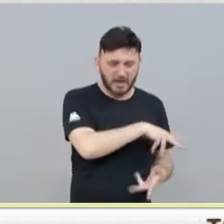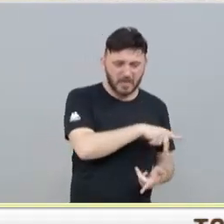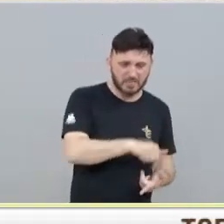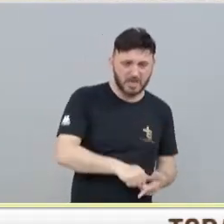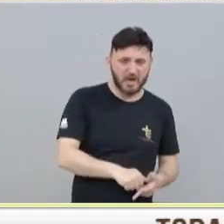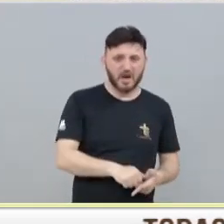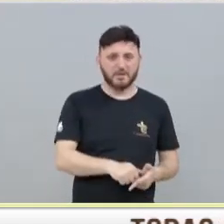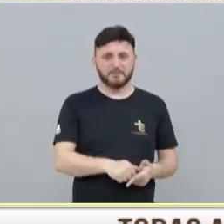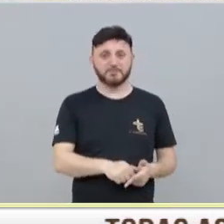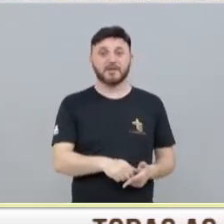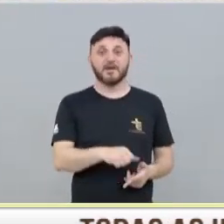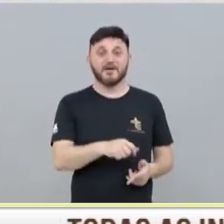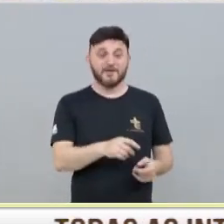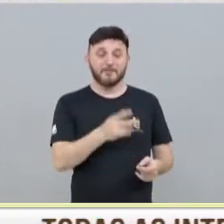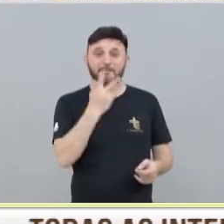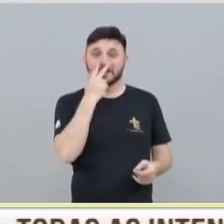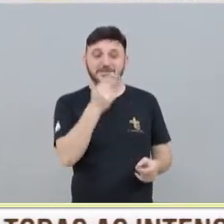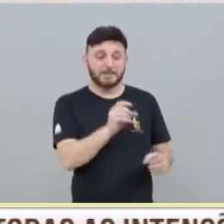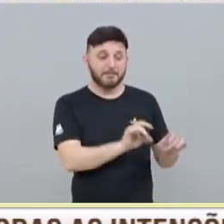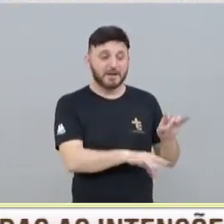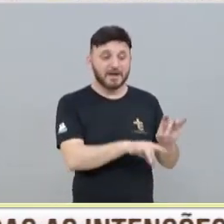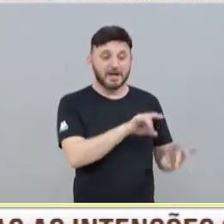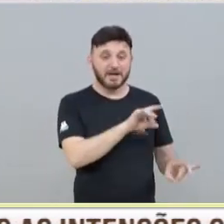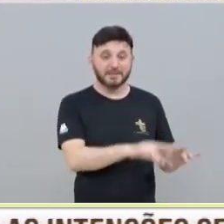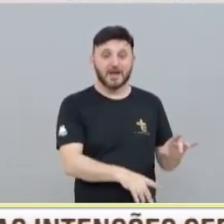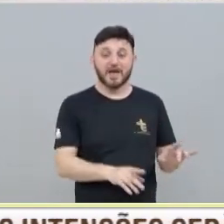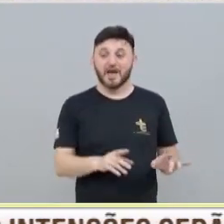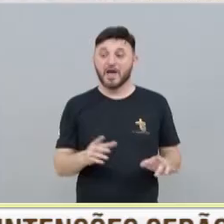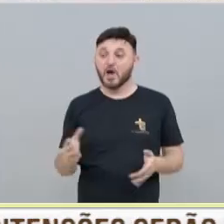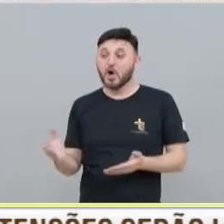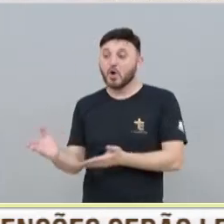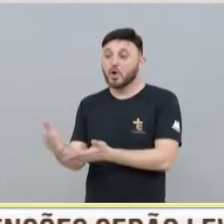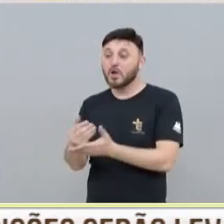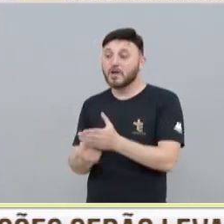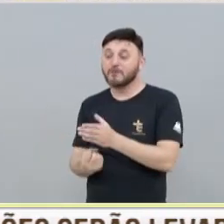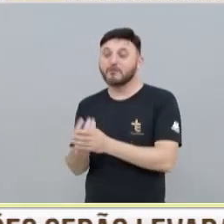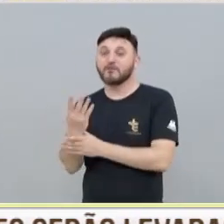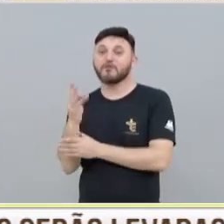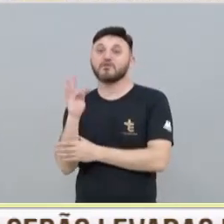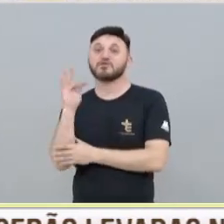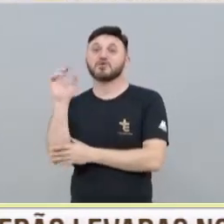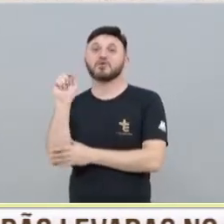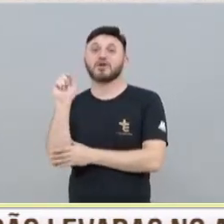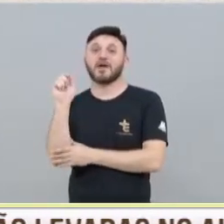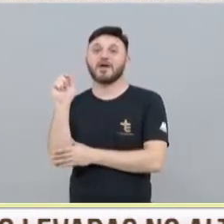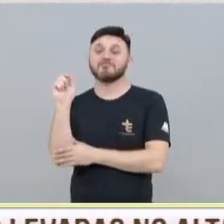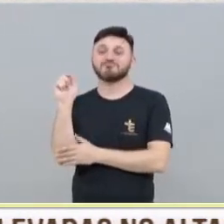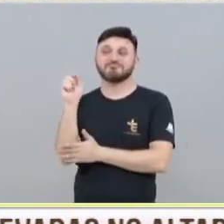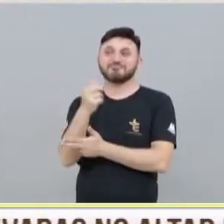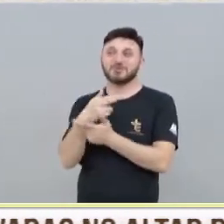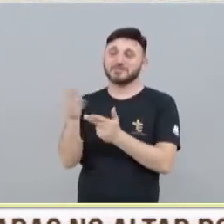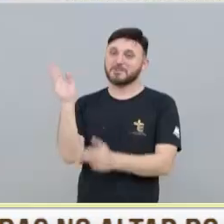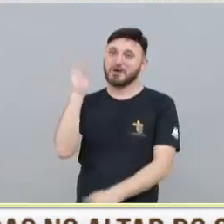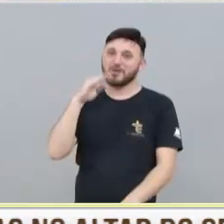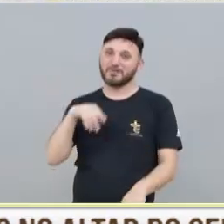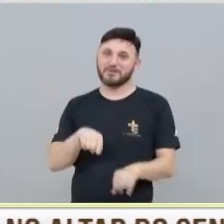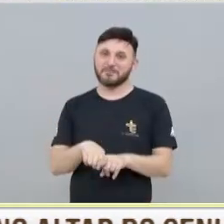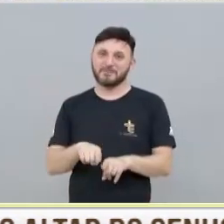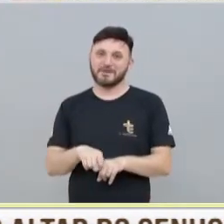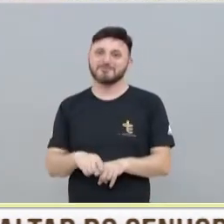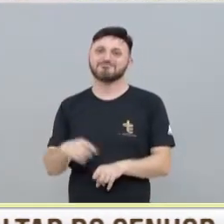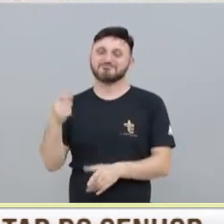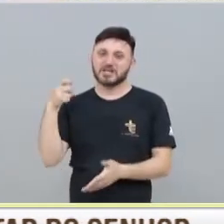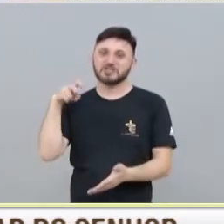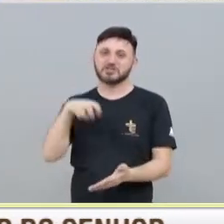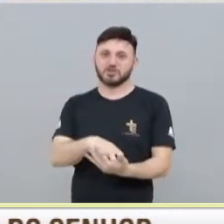sua vida você colherá na eternidade mas ea misericórdia de deus sim eu acredito mas a misericórdia de deus também